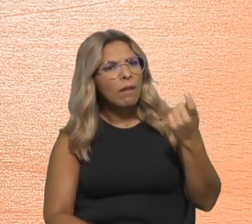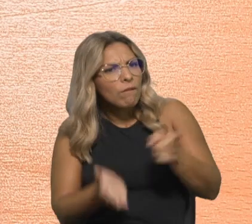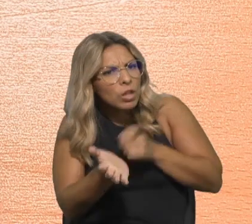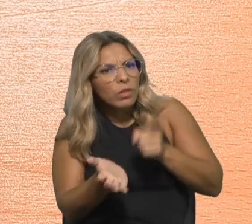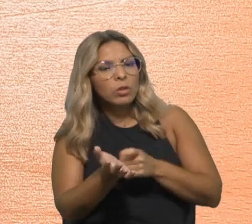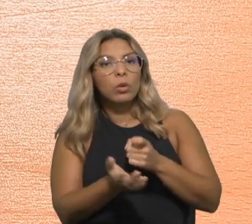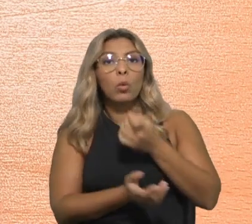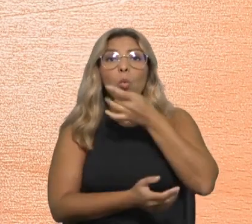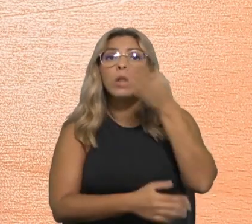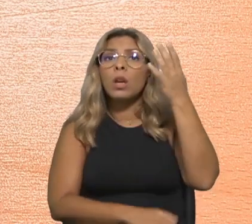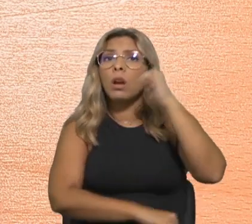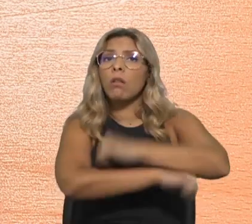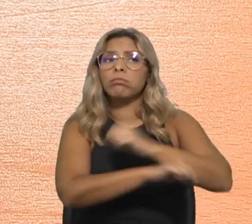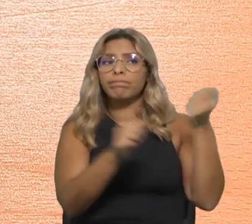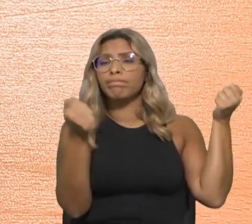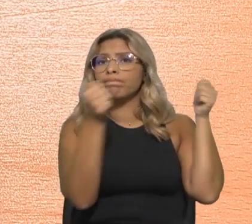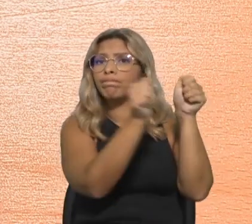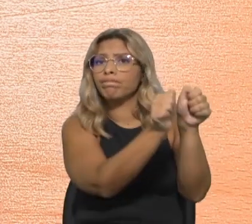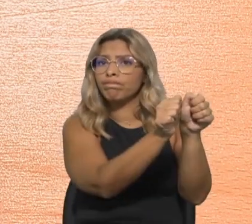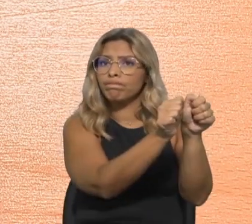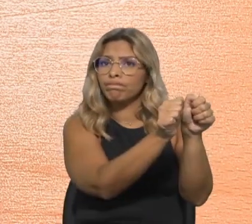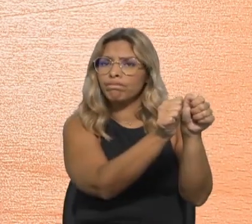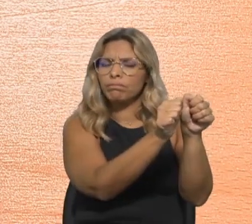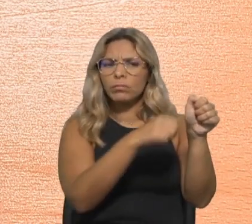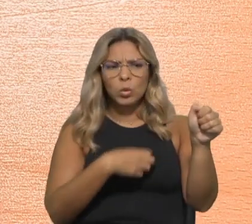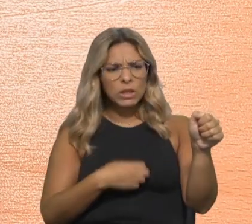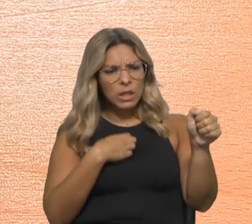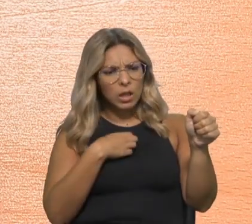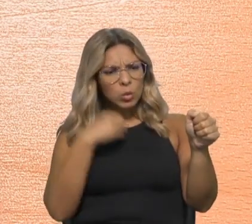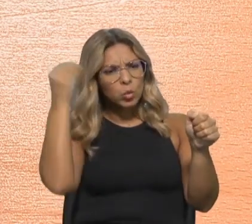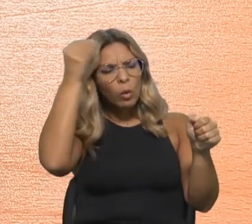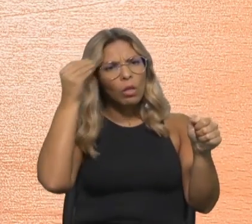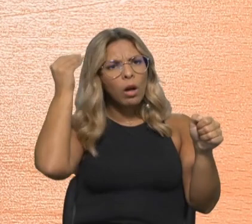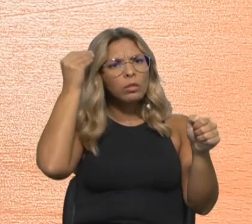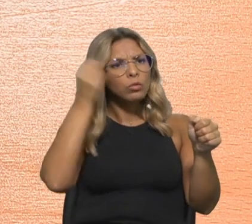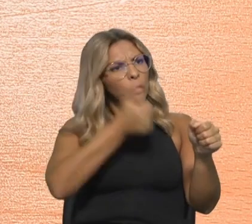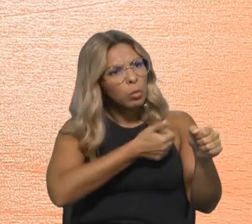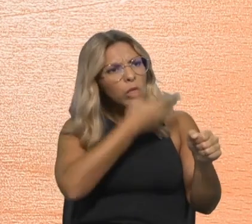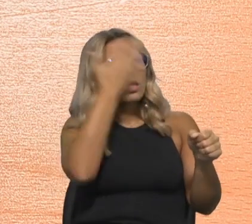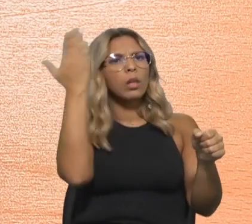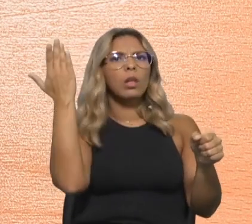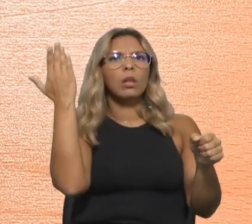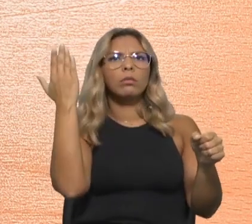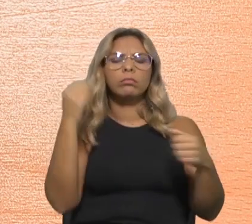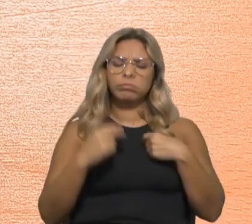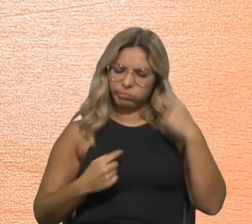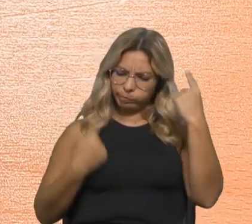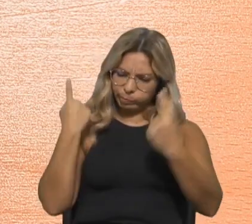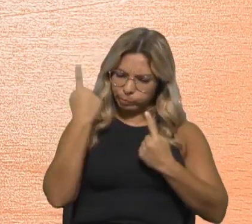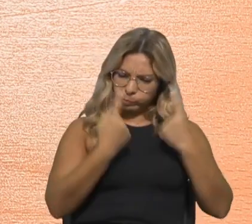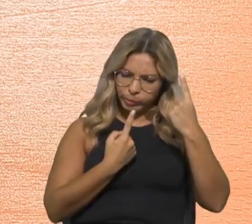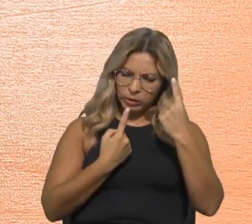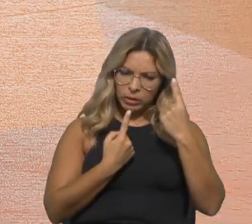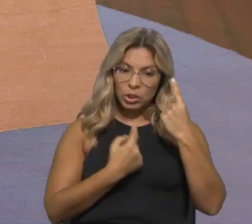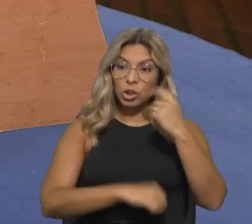a janela estava fechada e eu fiquei com saudades daquele Bom dia e fez-me pensar e meditar em tantas janelas